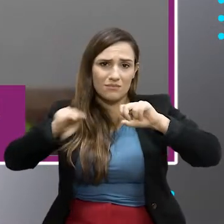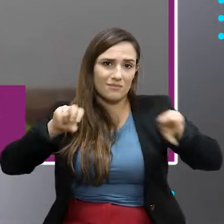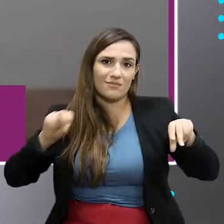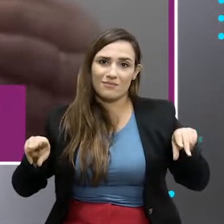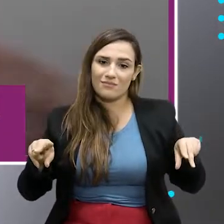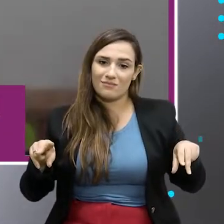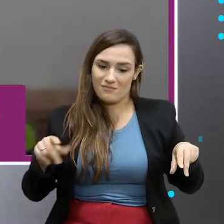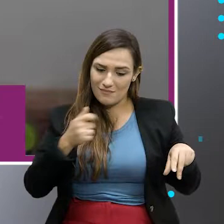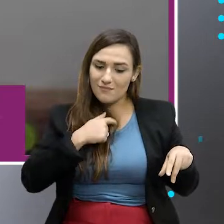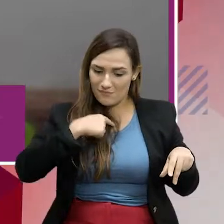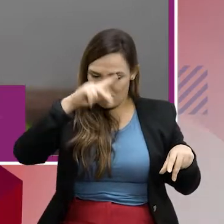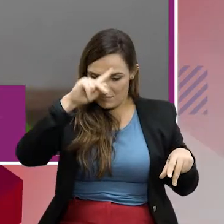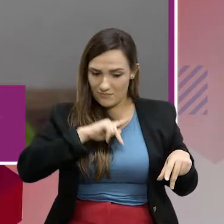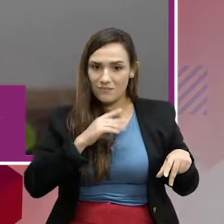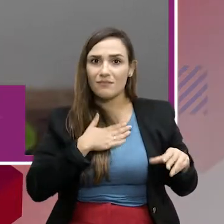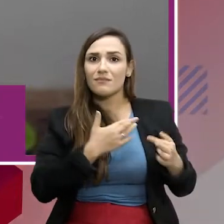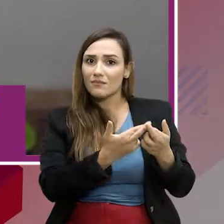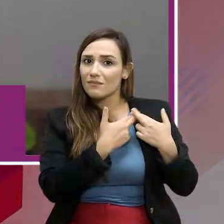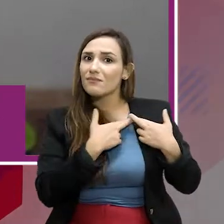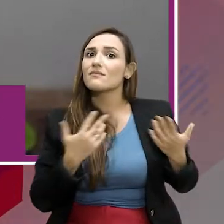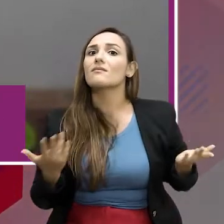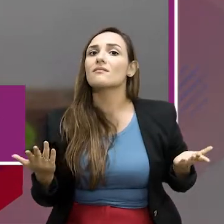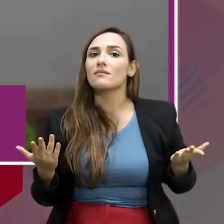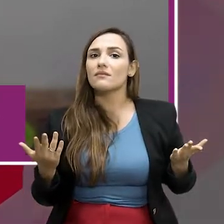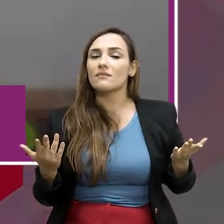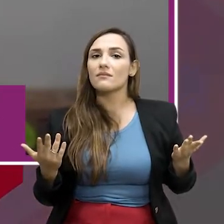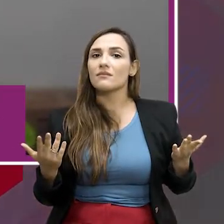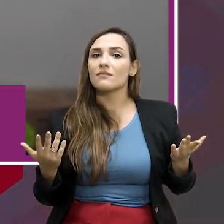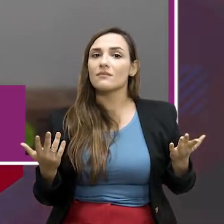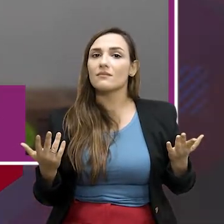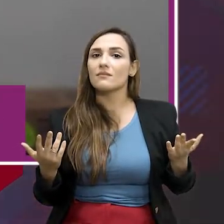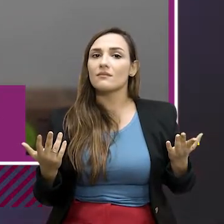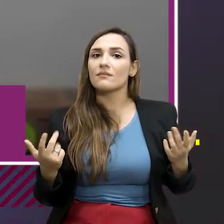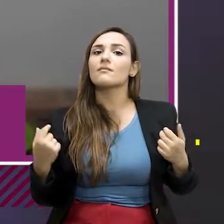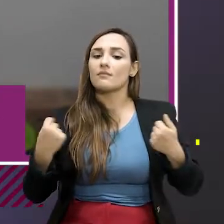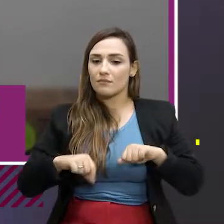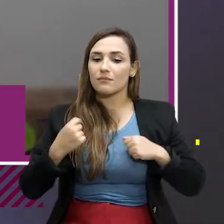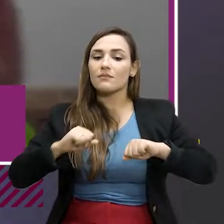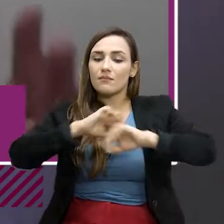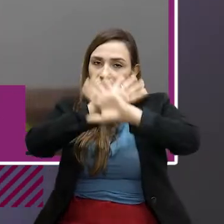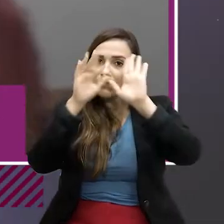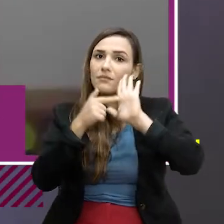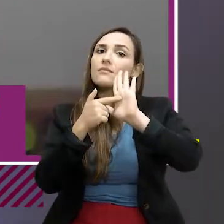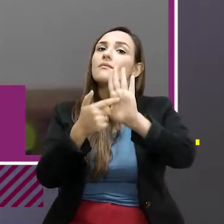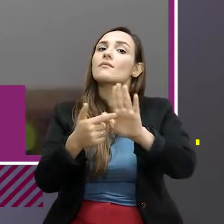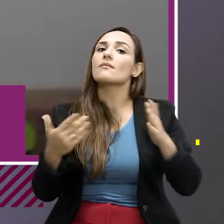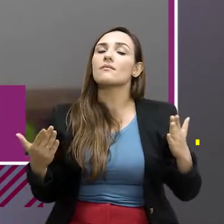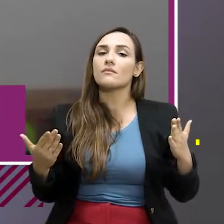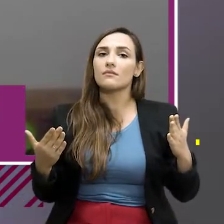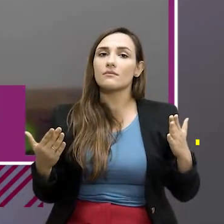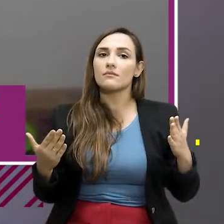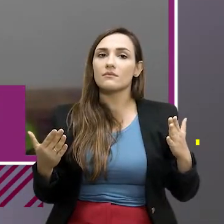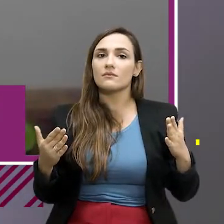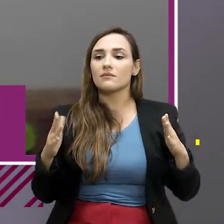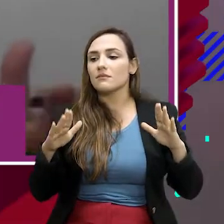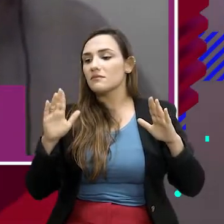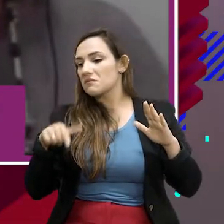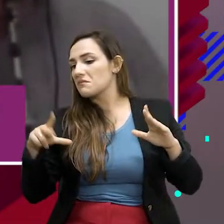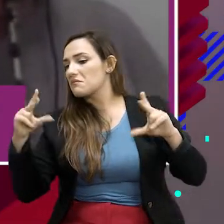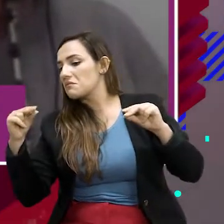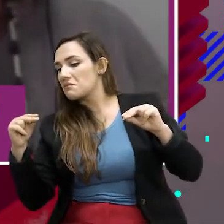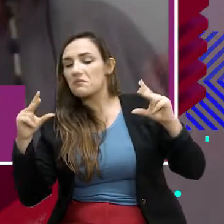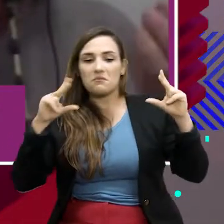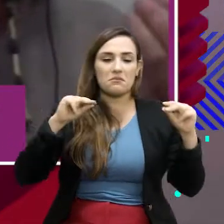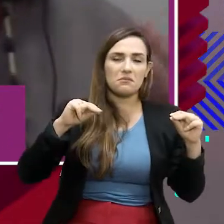sobre vacina, que estuda sobre doença infecciosa, então é comigo. Tá? Então, assim, bom, eu acho que tem isso para a gente também trazer